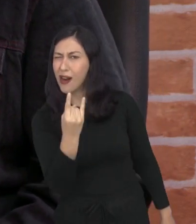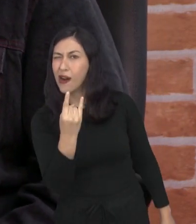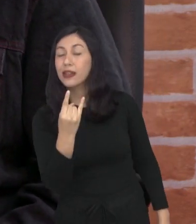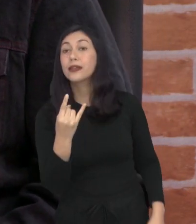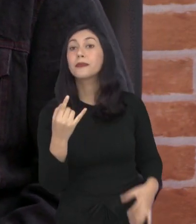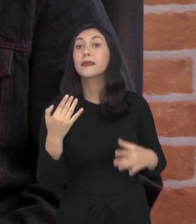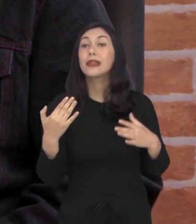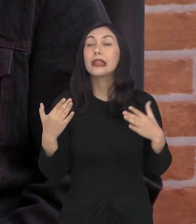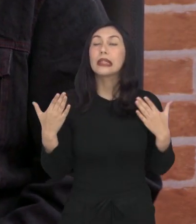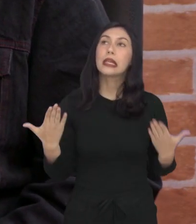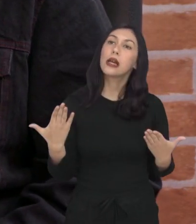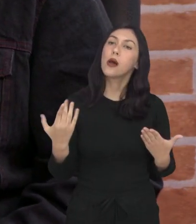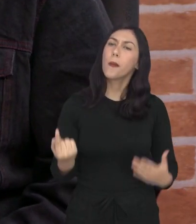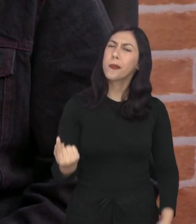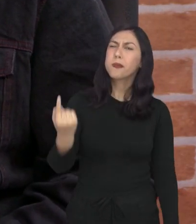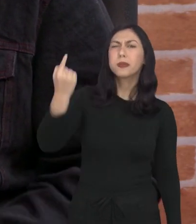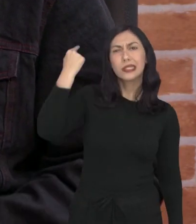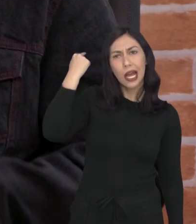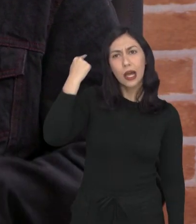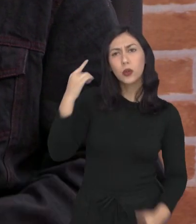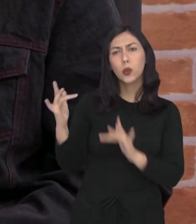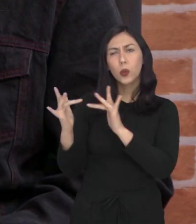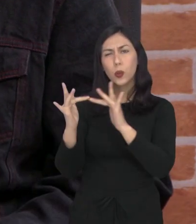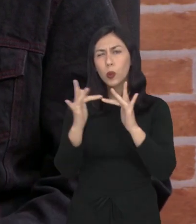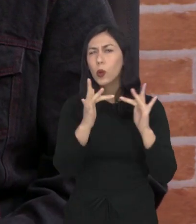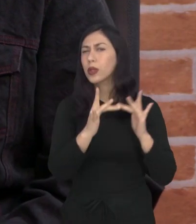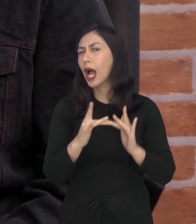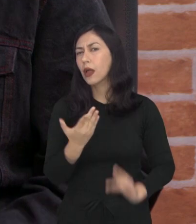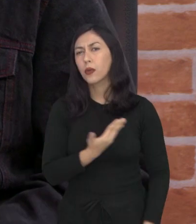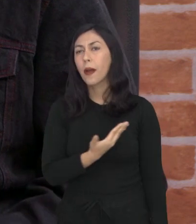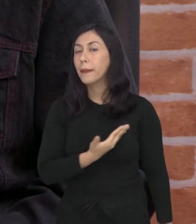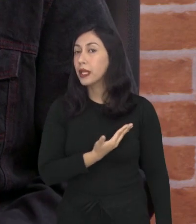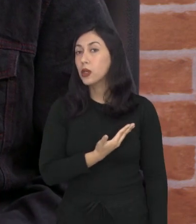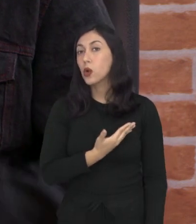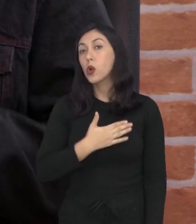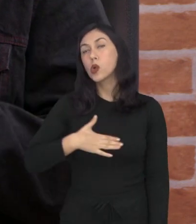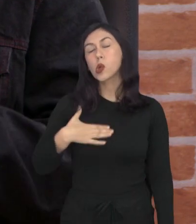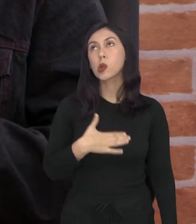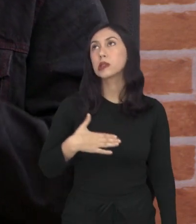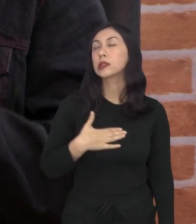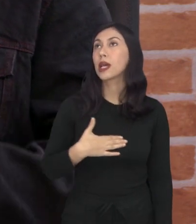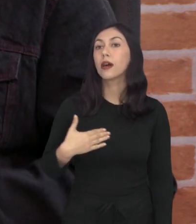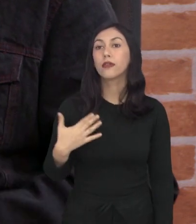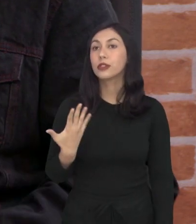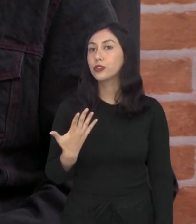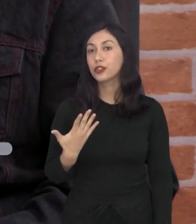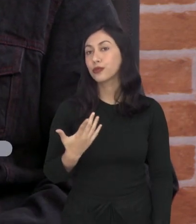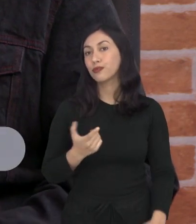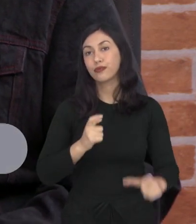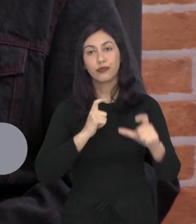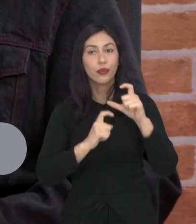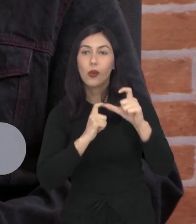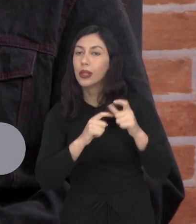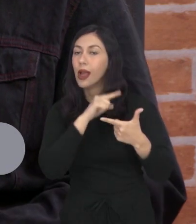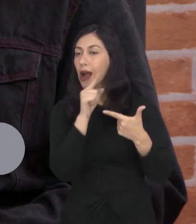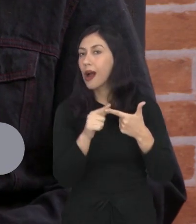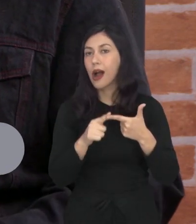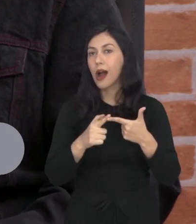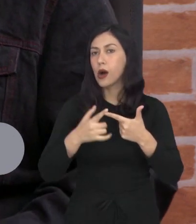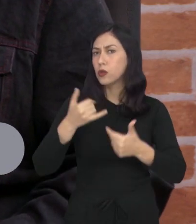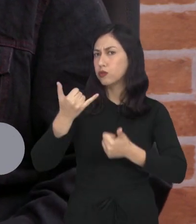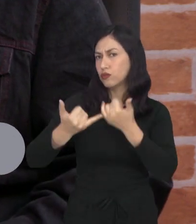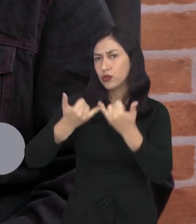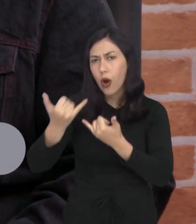mas eu sempre tive, assim, o meu ciclo de amizade sempre foi a galera que gosta de quadrinhos,